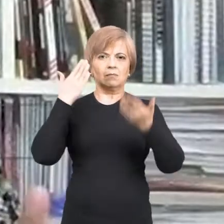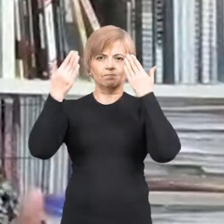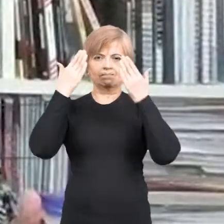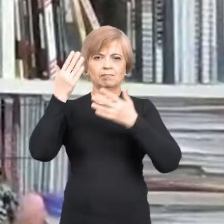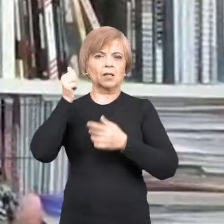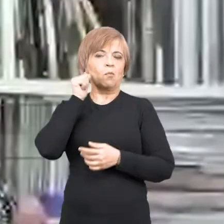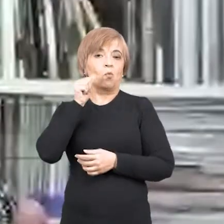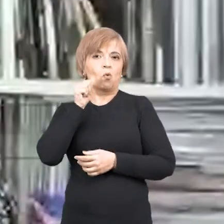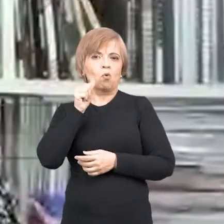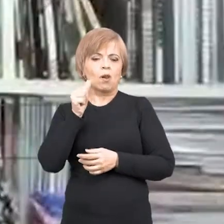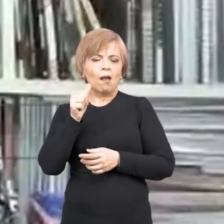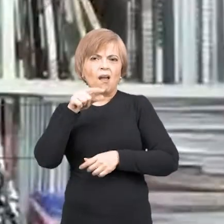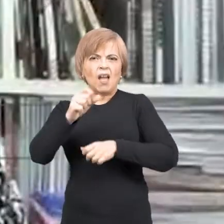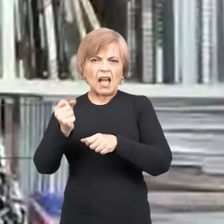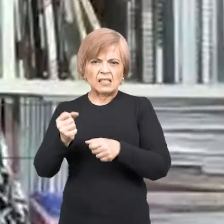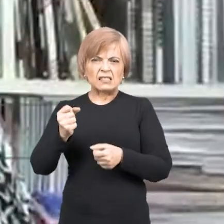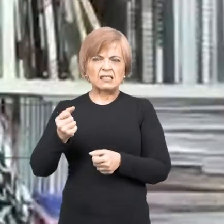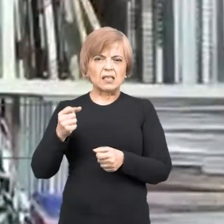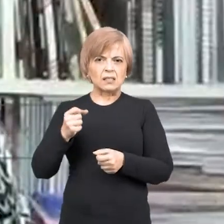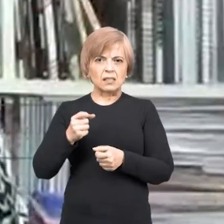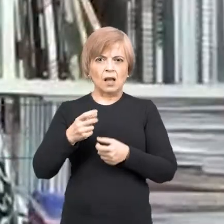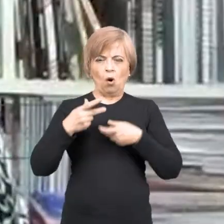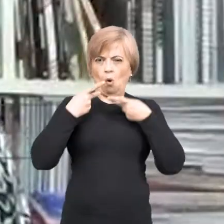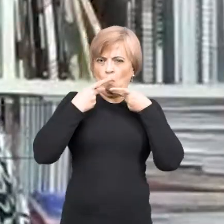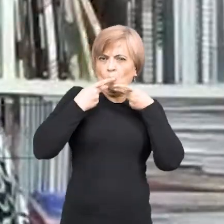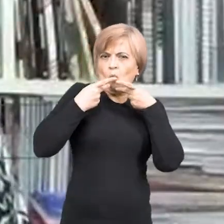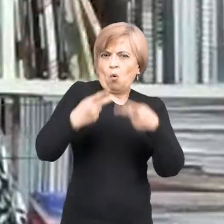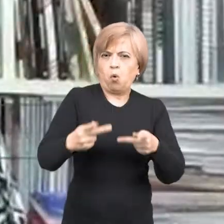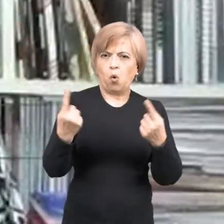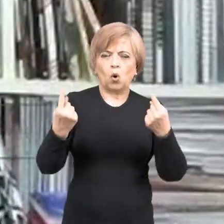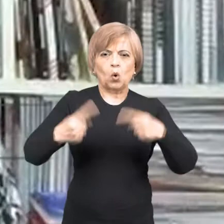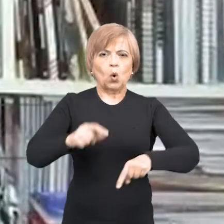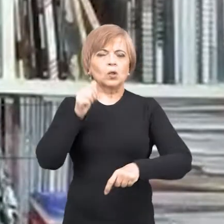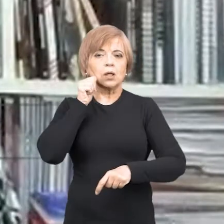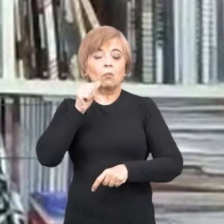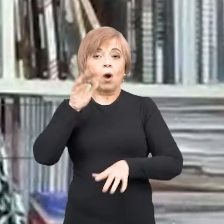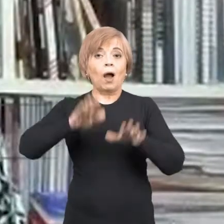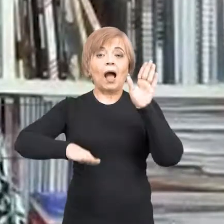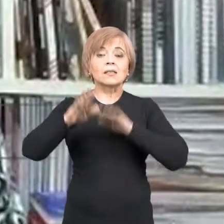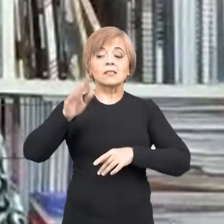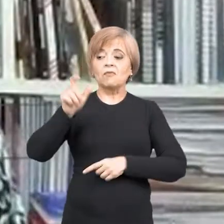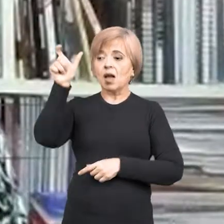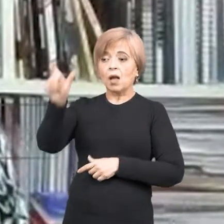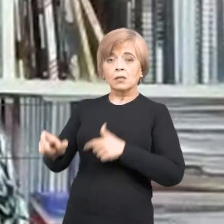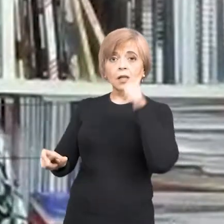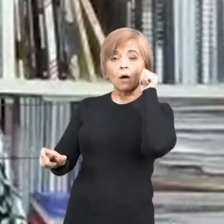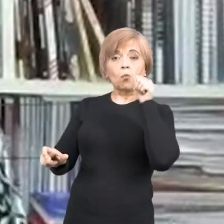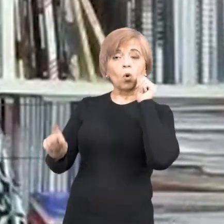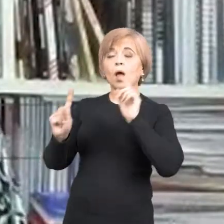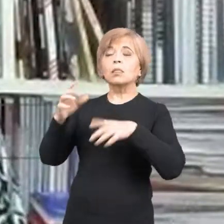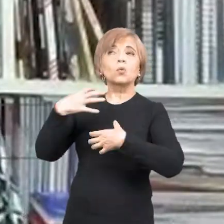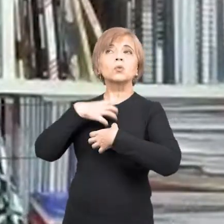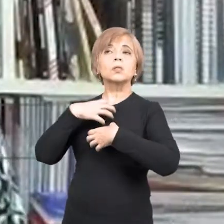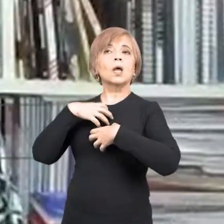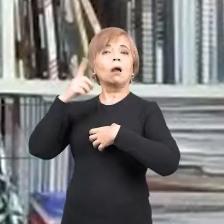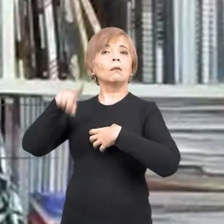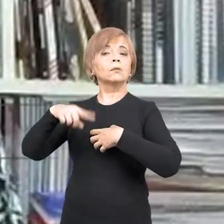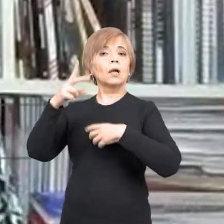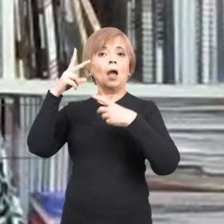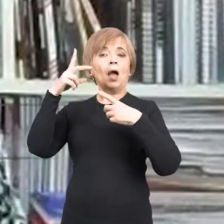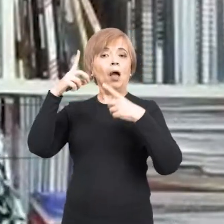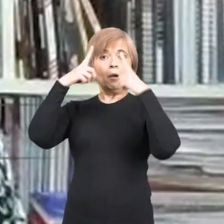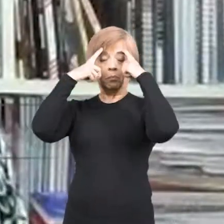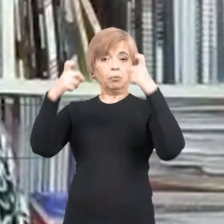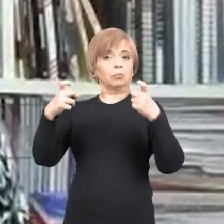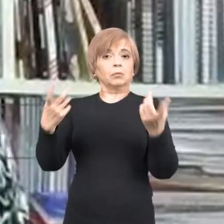ninguém vê da violência. E o pior, muitas vezes a vítima não se enxerga, não se reconhece como vítima de uma situação